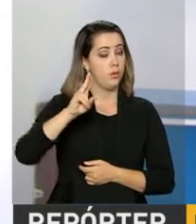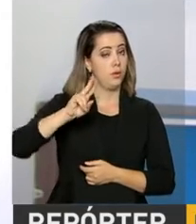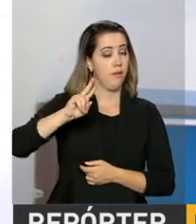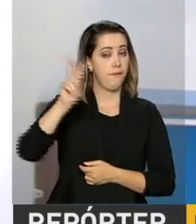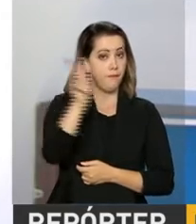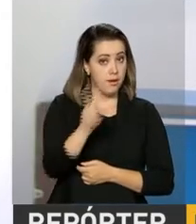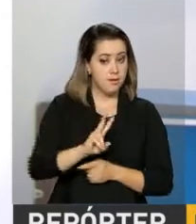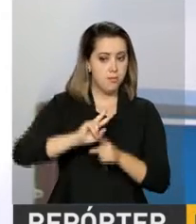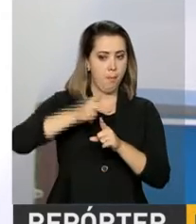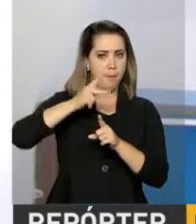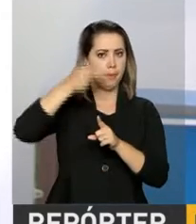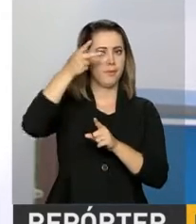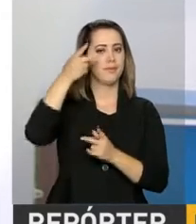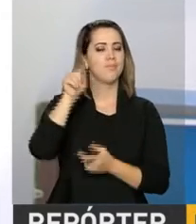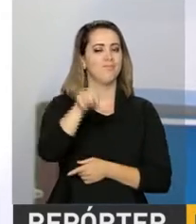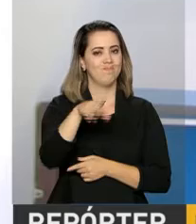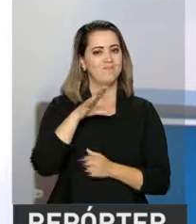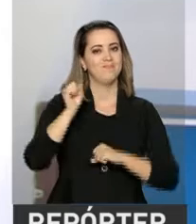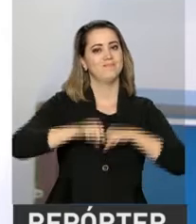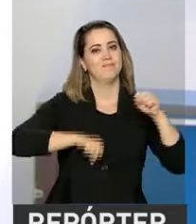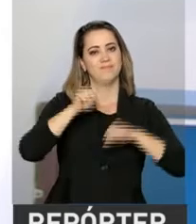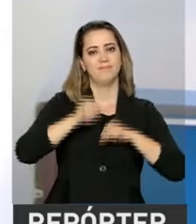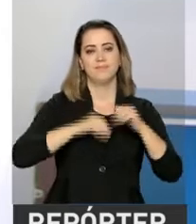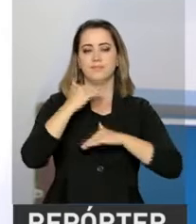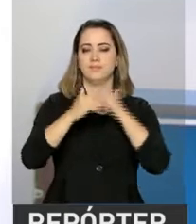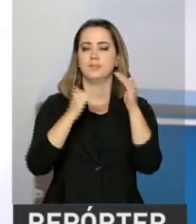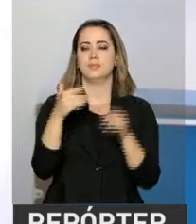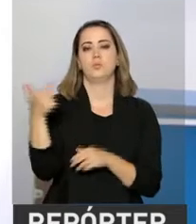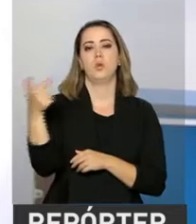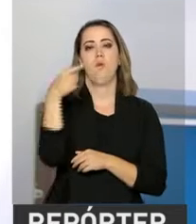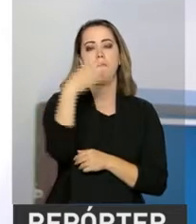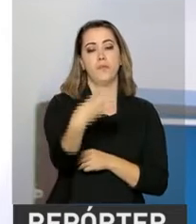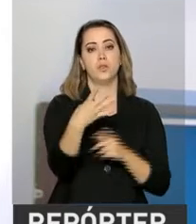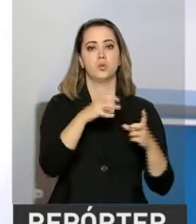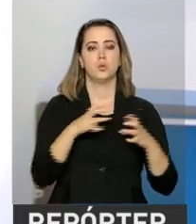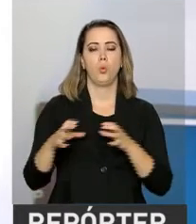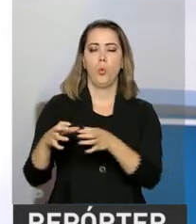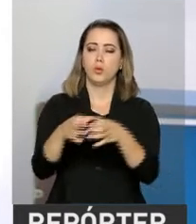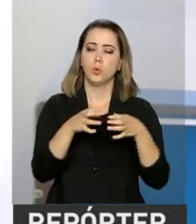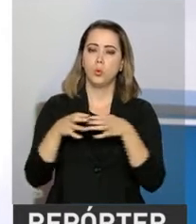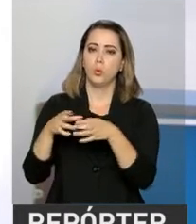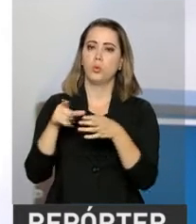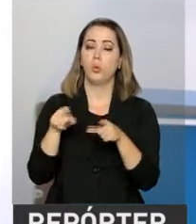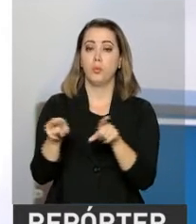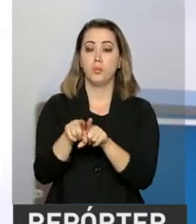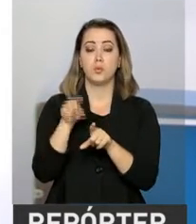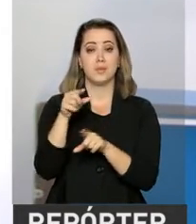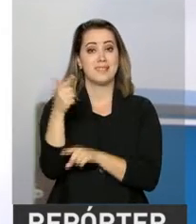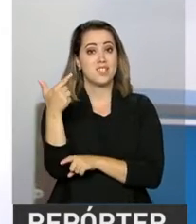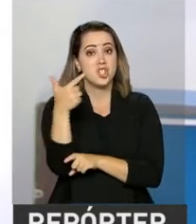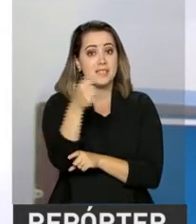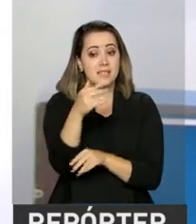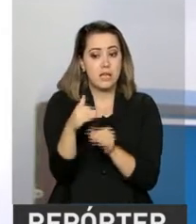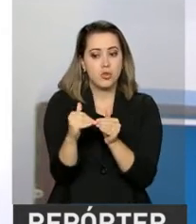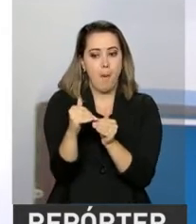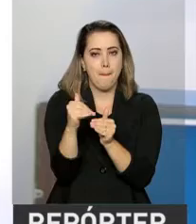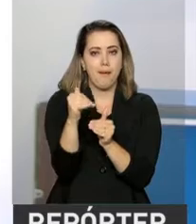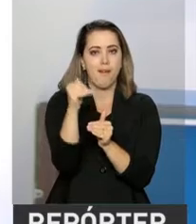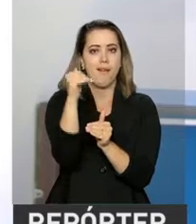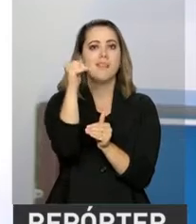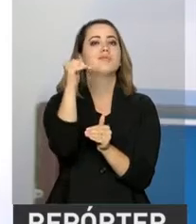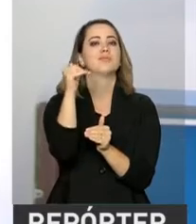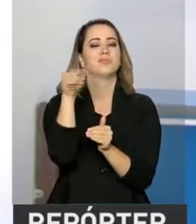industrial brasileira dos 24 anos pesquisados pelo ibge 17 tiveram resultado positivo